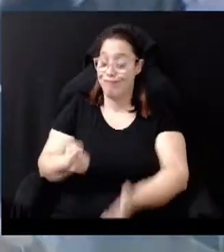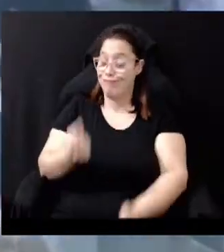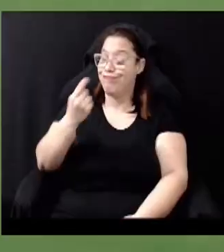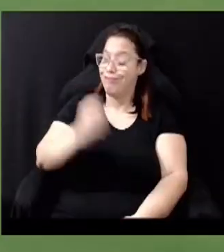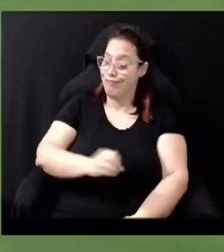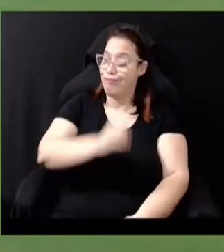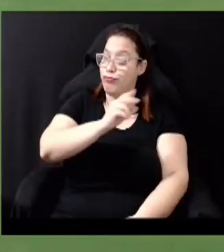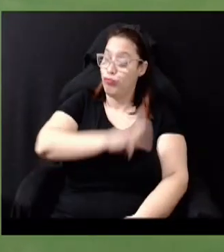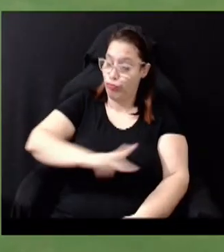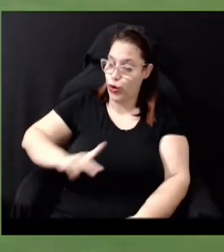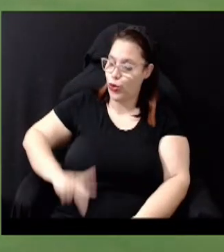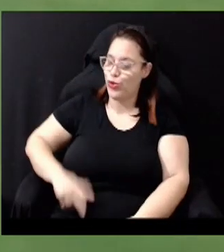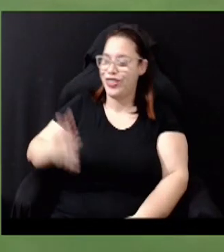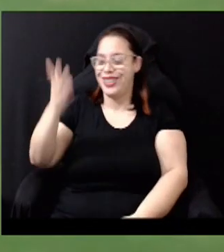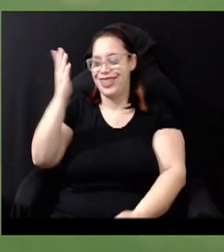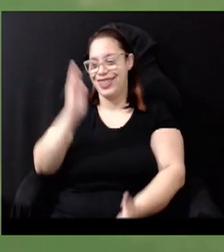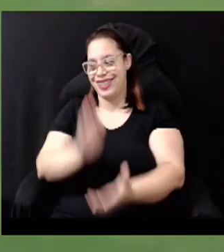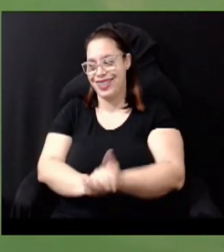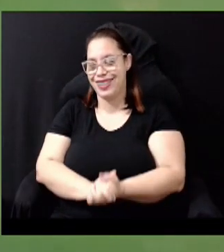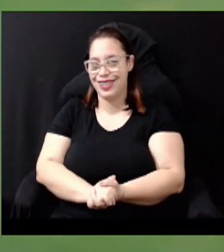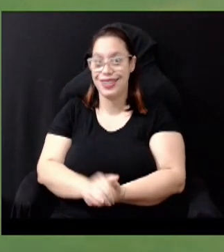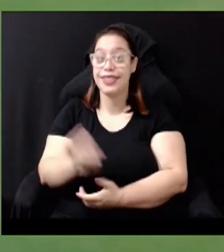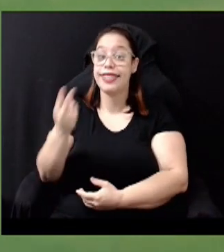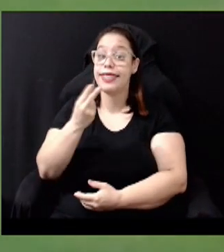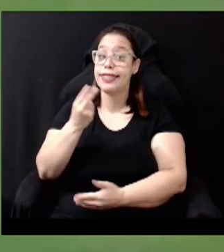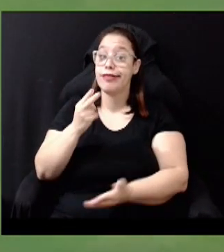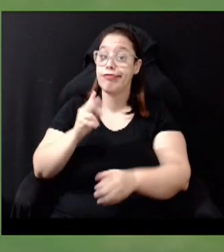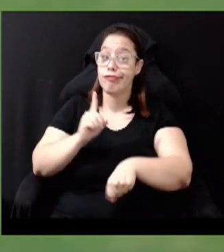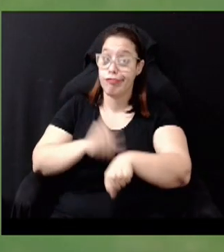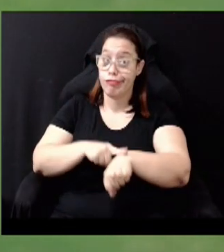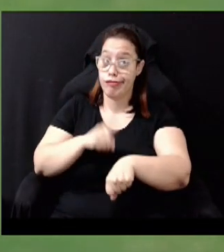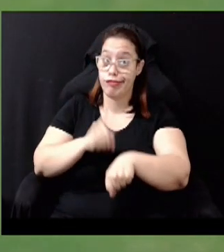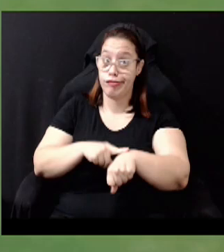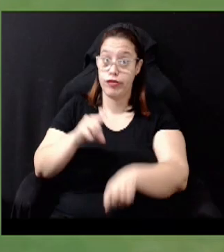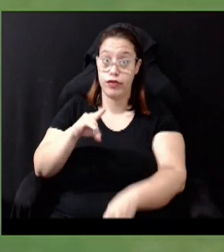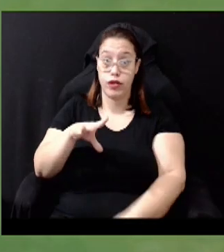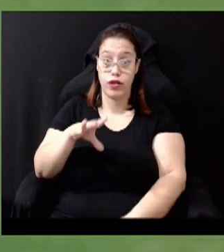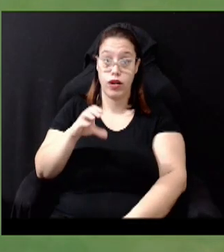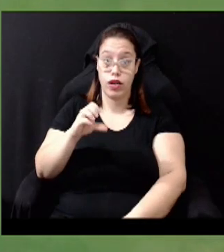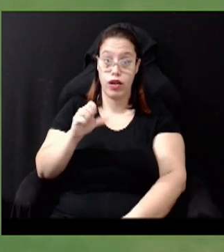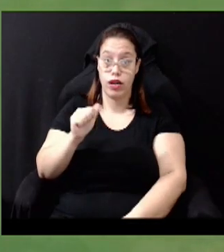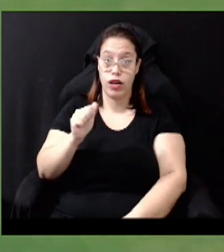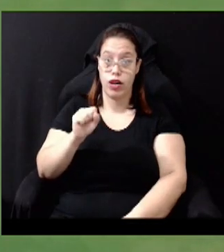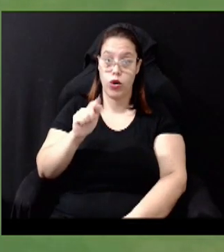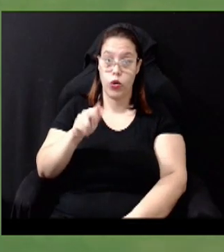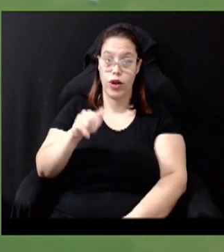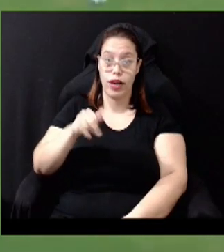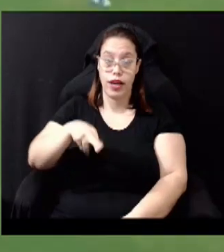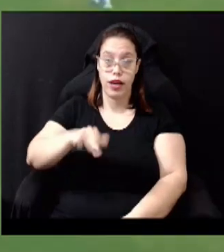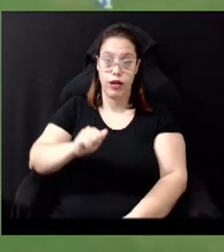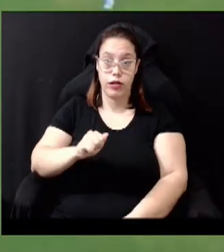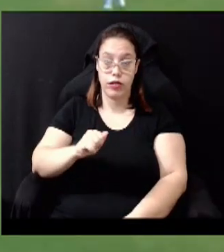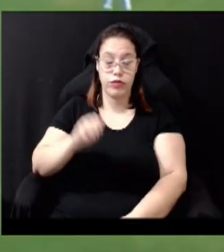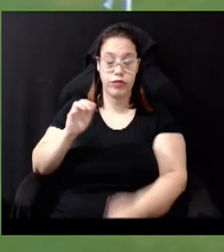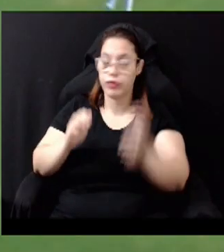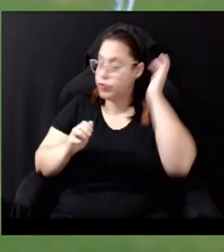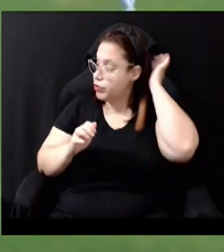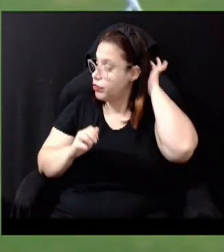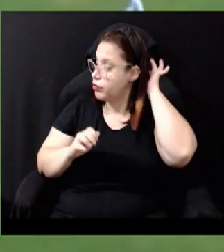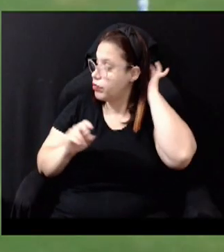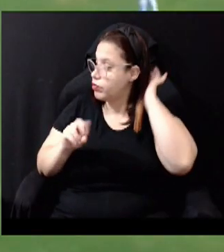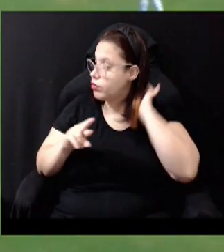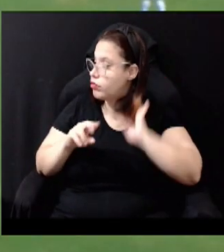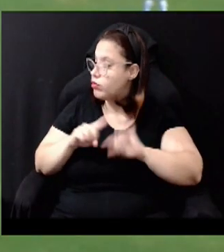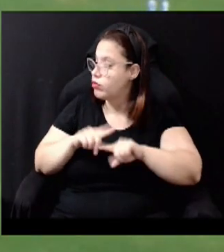Ponte. No segundo tempo, só deu Água Santa, pressão dos donos da casa. Mas Diogo